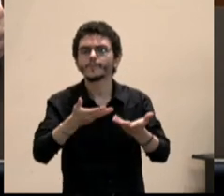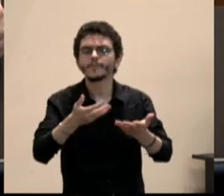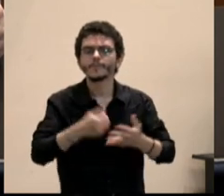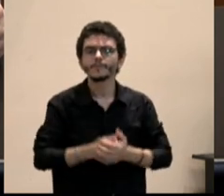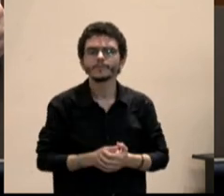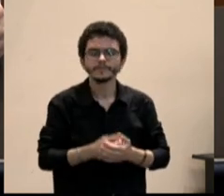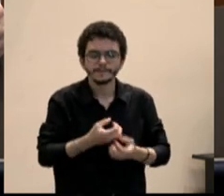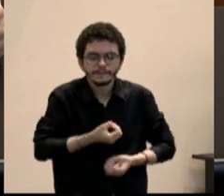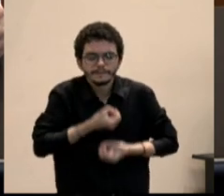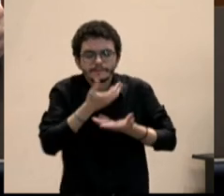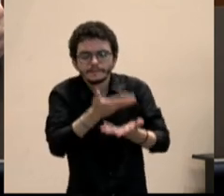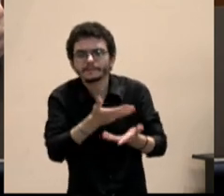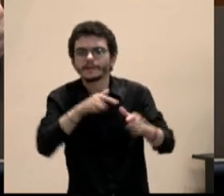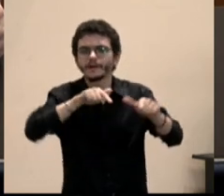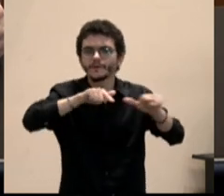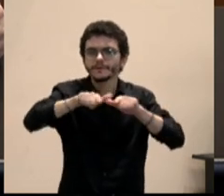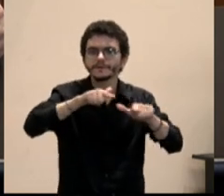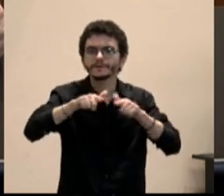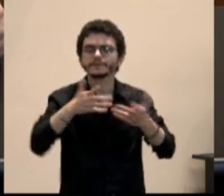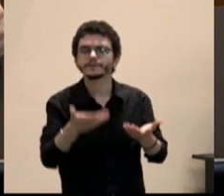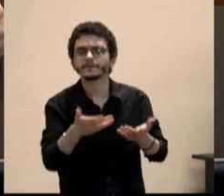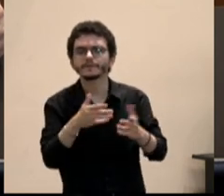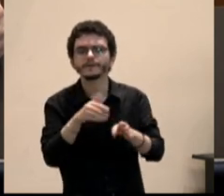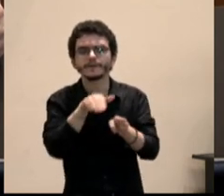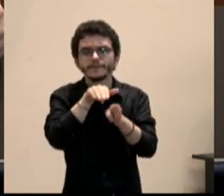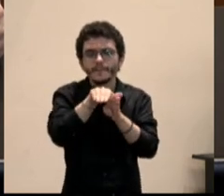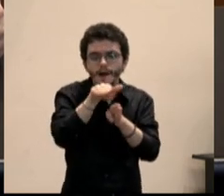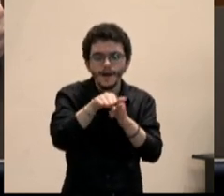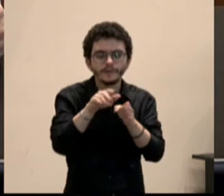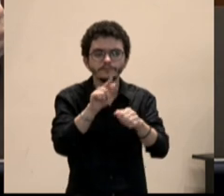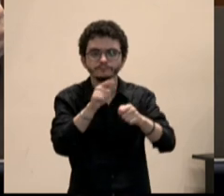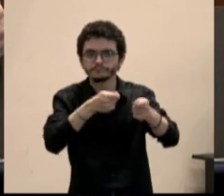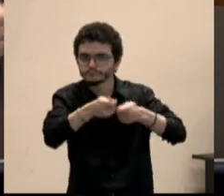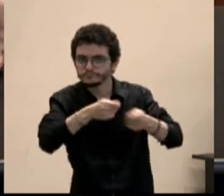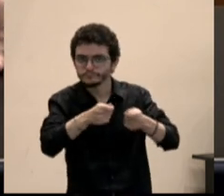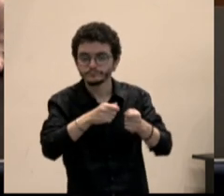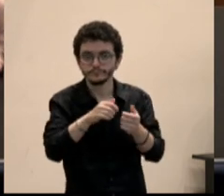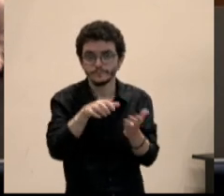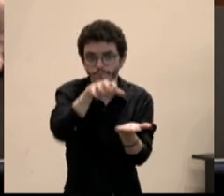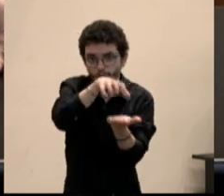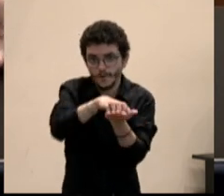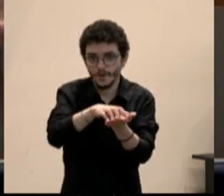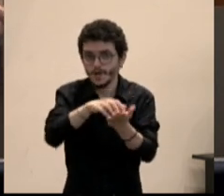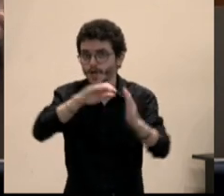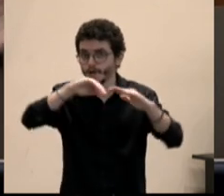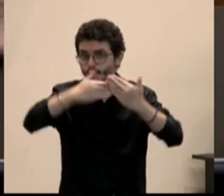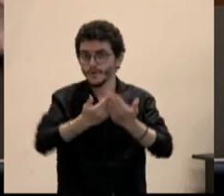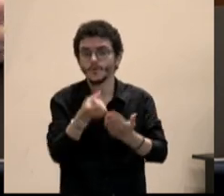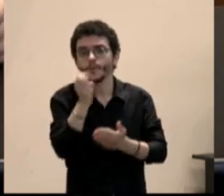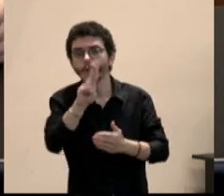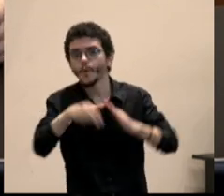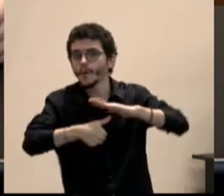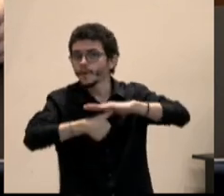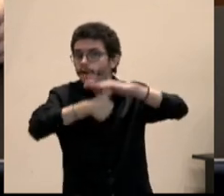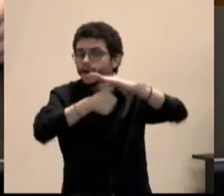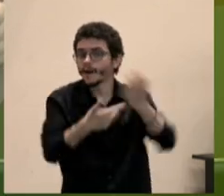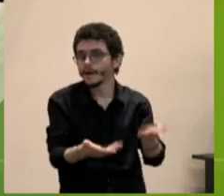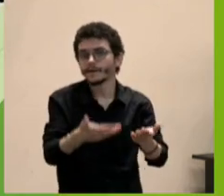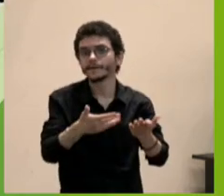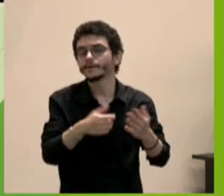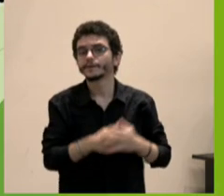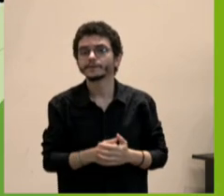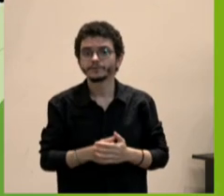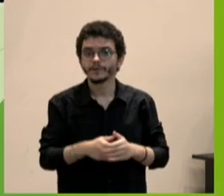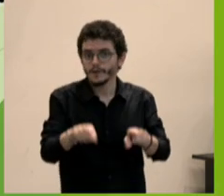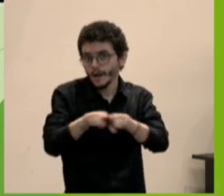ao cargo de direção nas unidades escolares ou a cargos de reitores, que também tem isso,